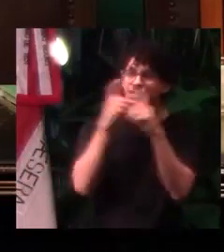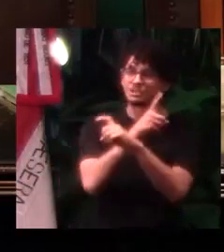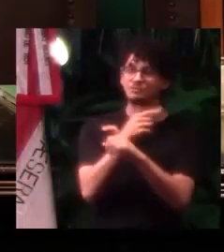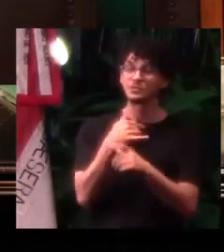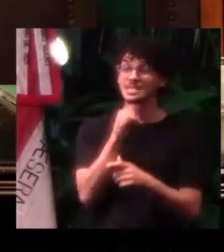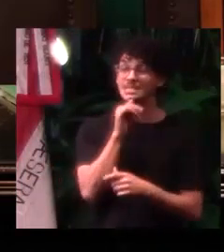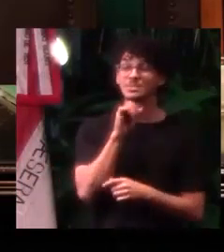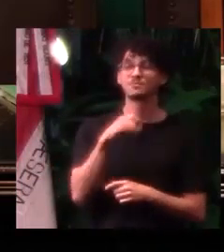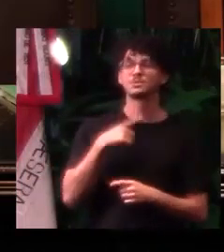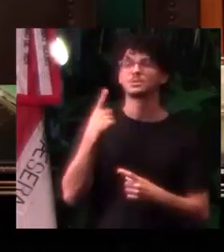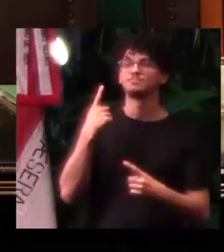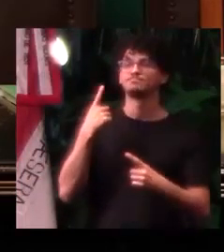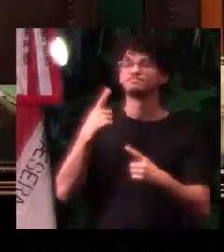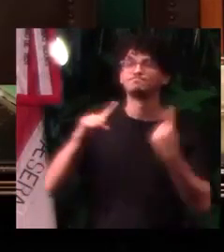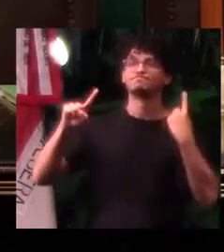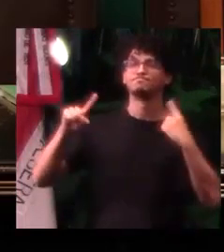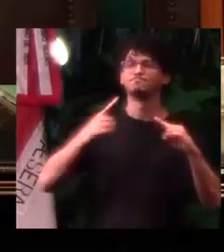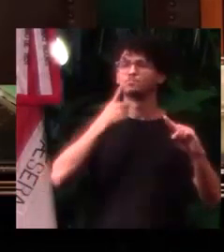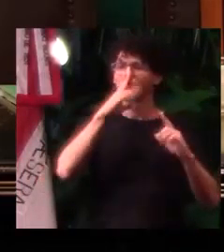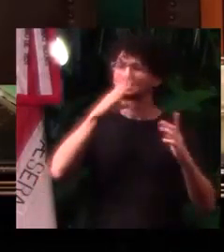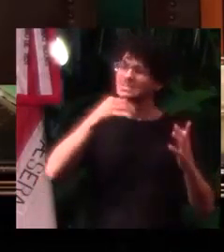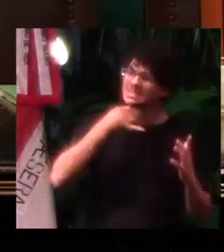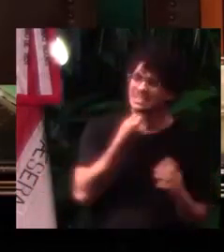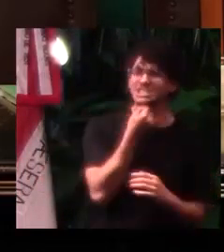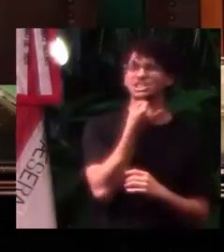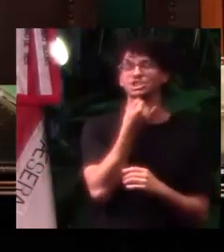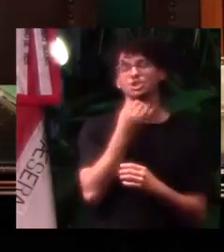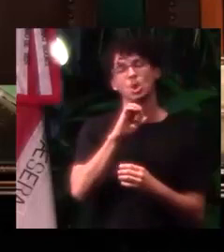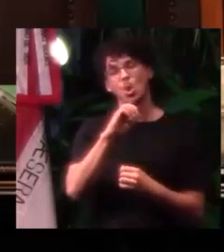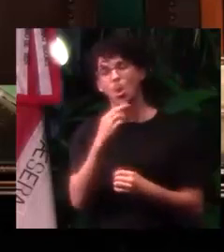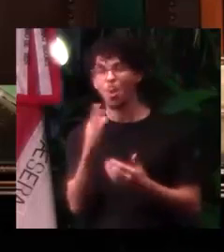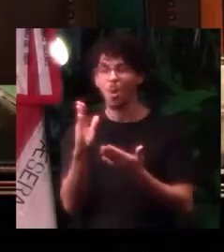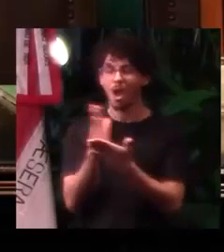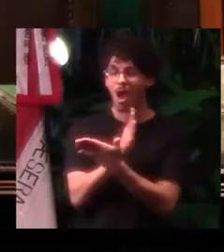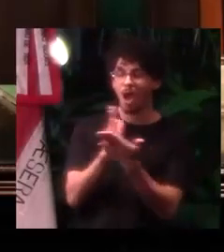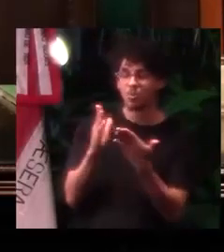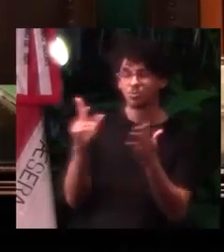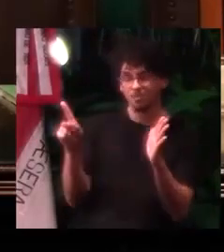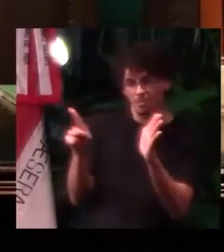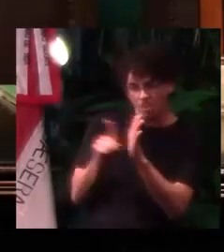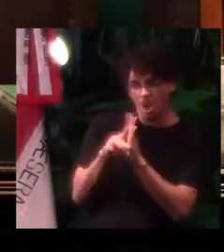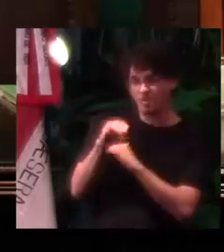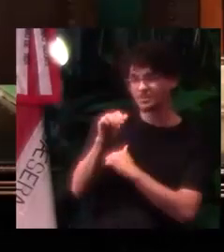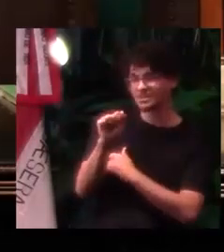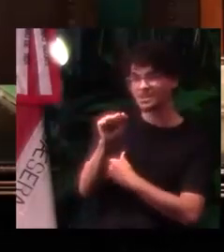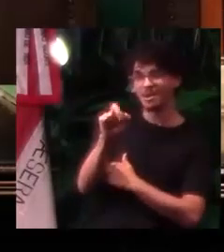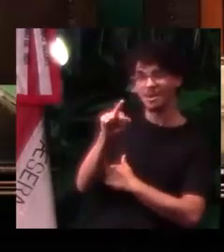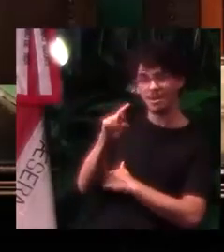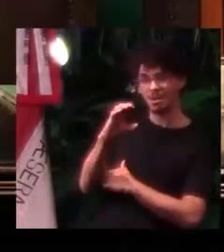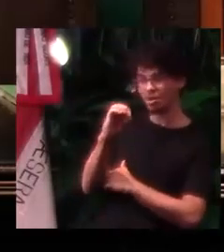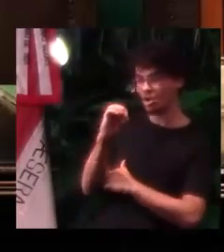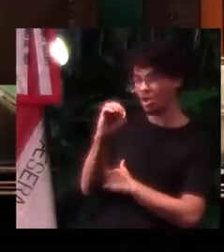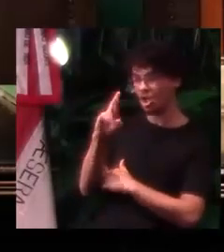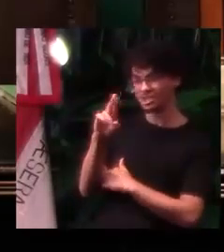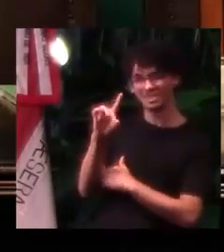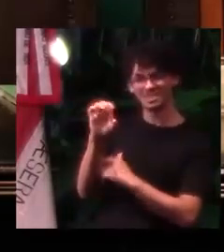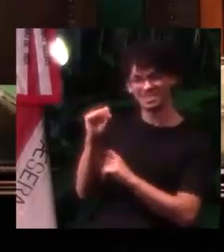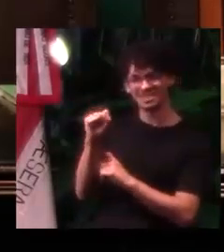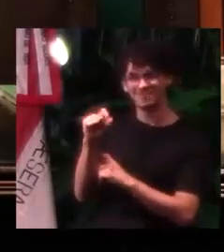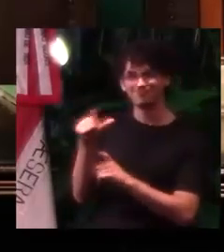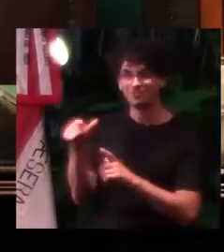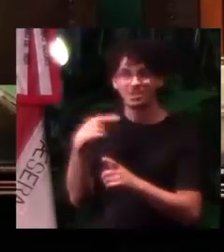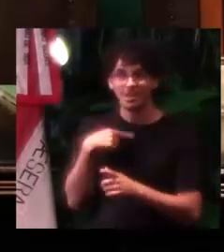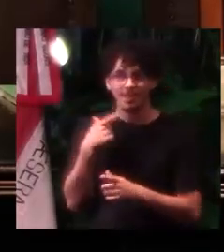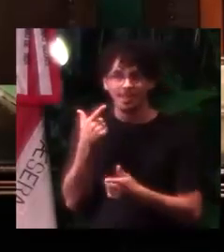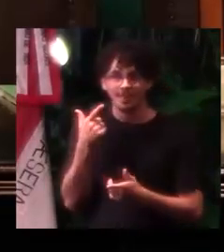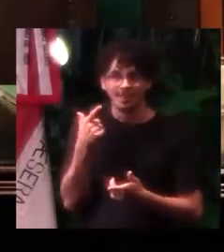de uma marcha fúnebre ou de determinados acordes, né, que são compostos de determinada maneira, você não ter